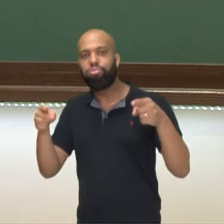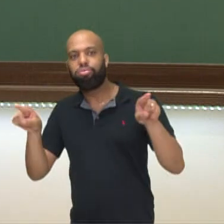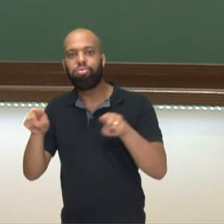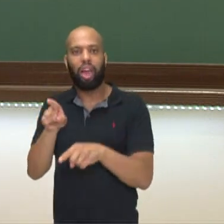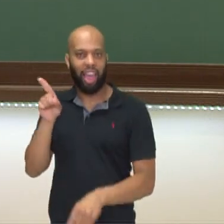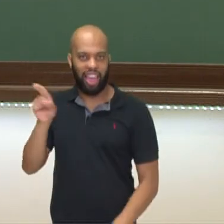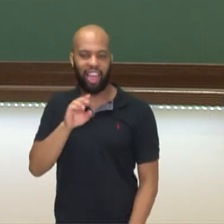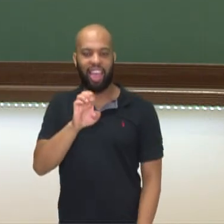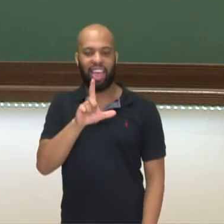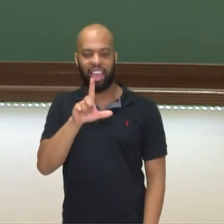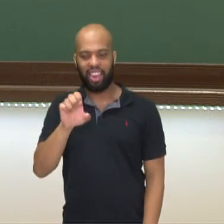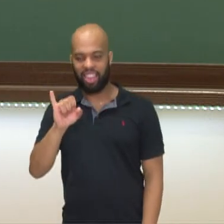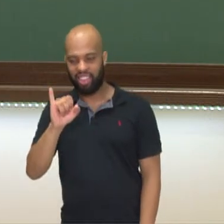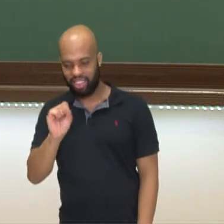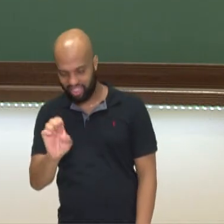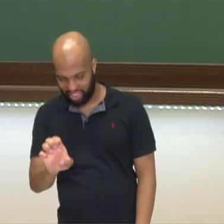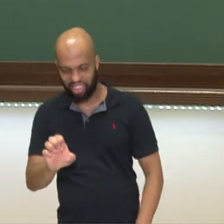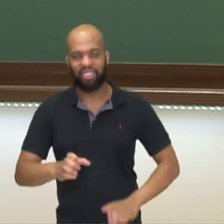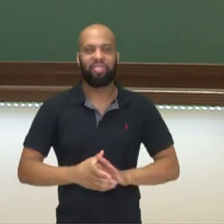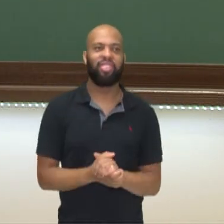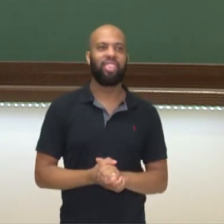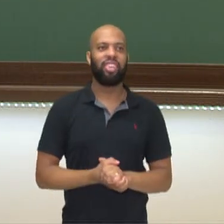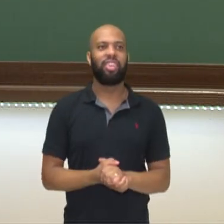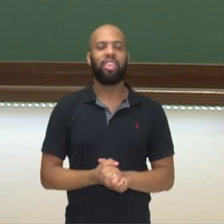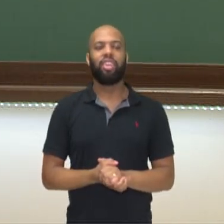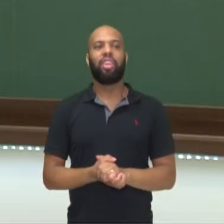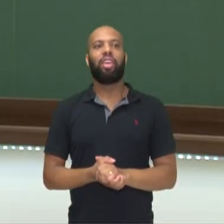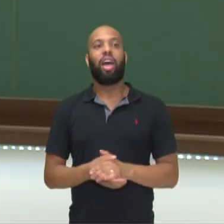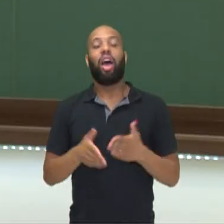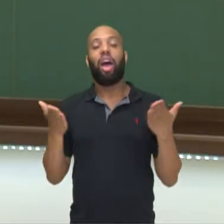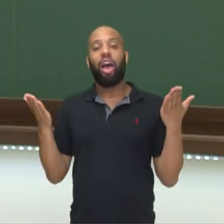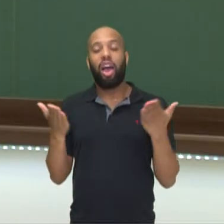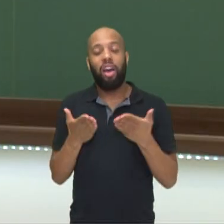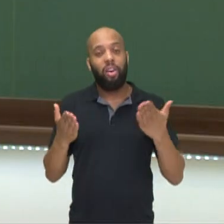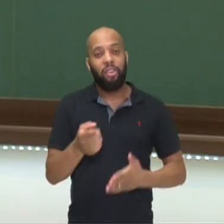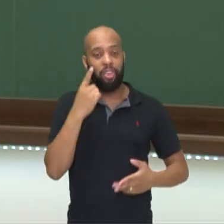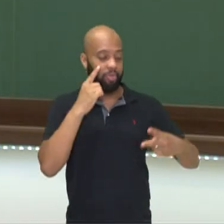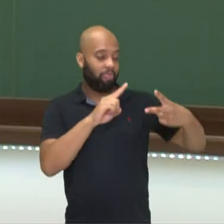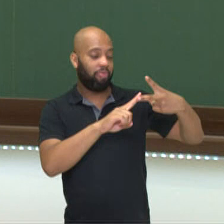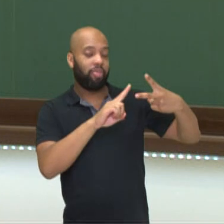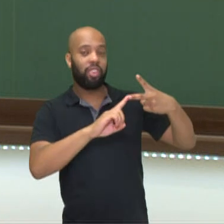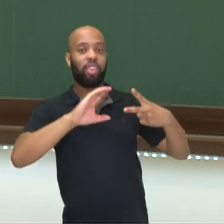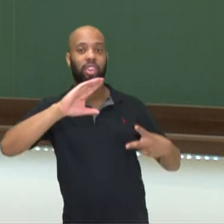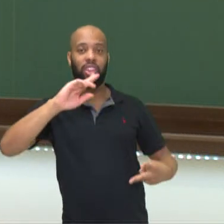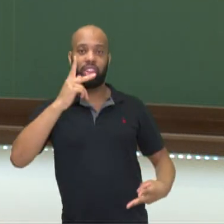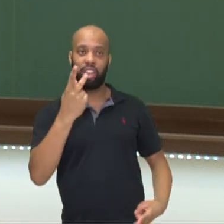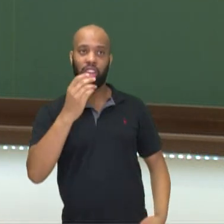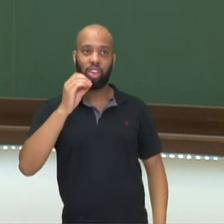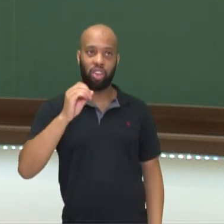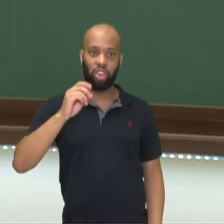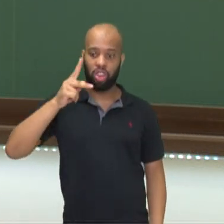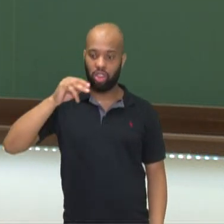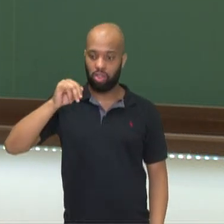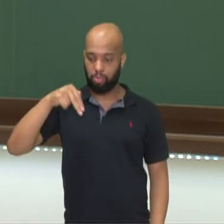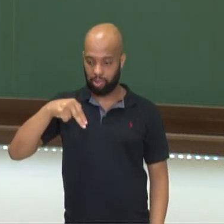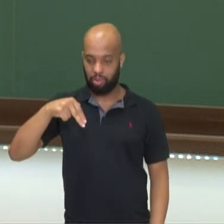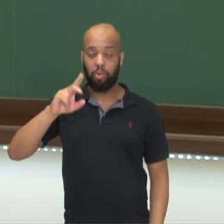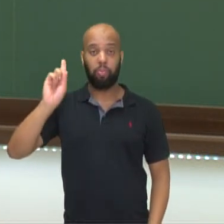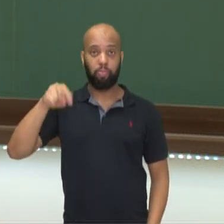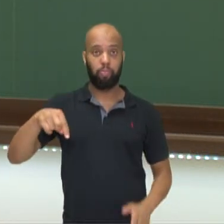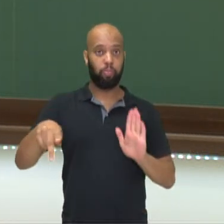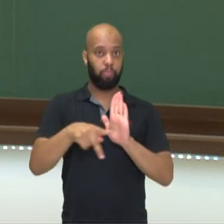ok? Vamos seguir adiante, vamos para mais um exemplo. Aqui eu trago para vocês Chopin, é um polonês, Frédéric